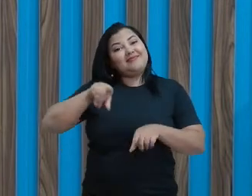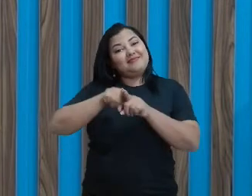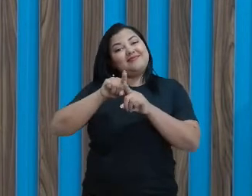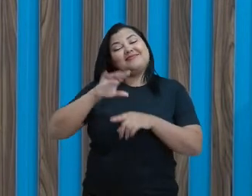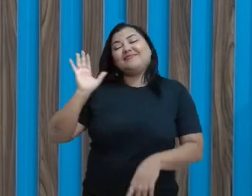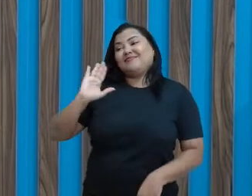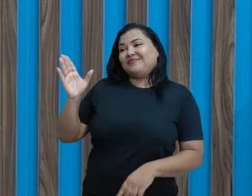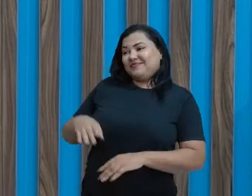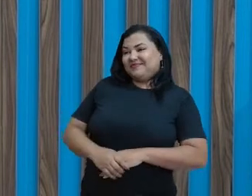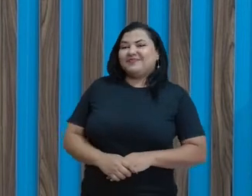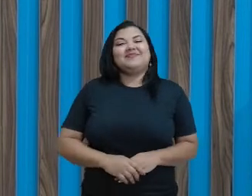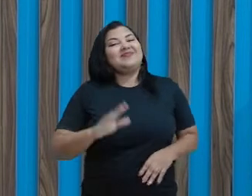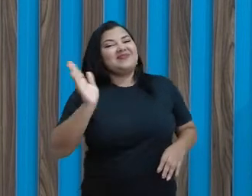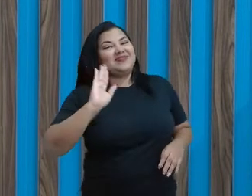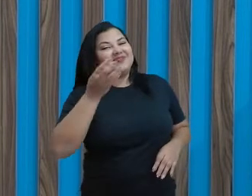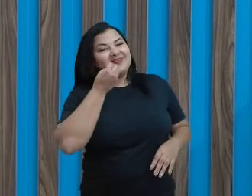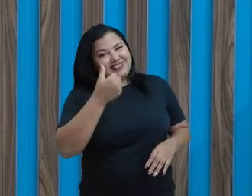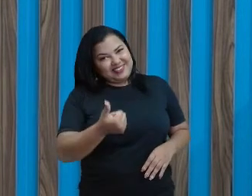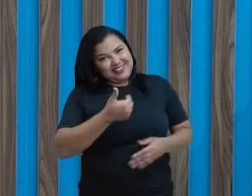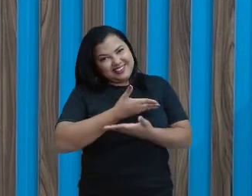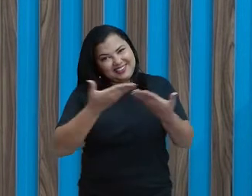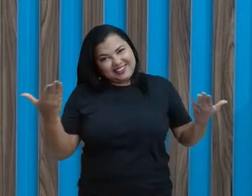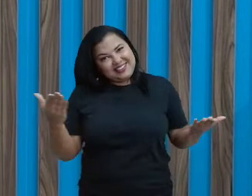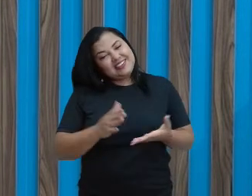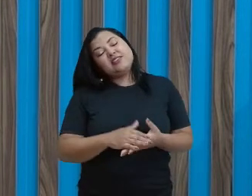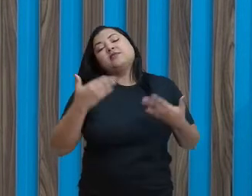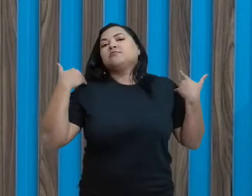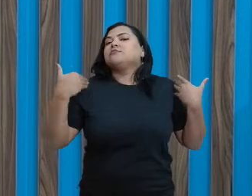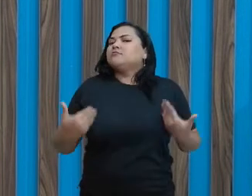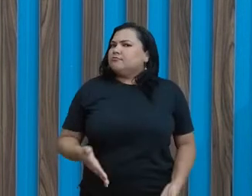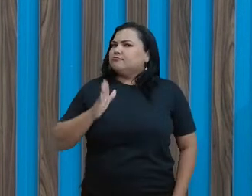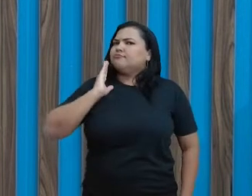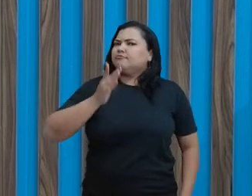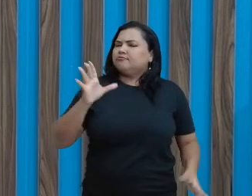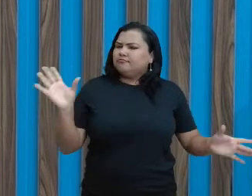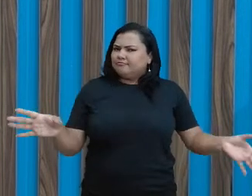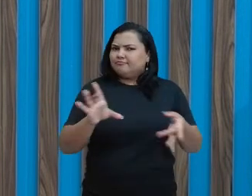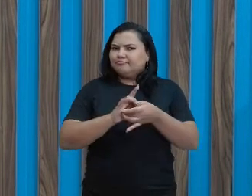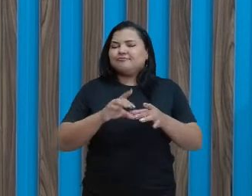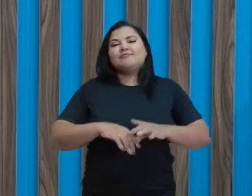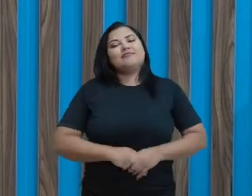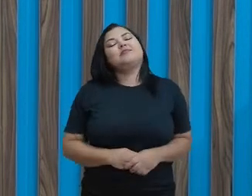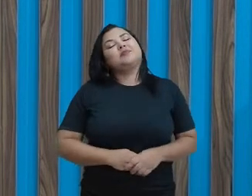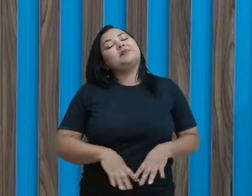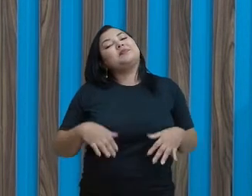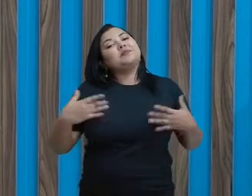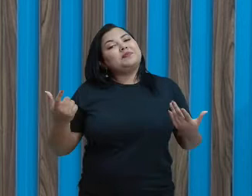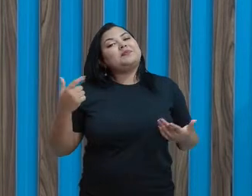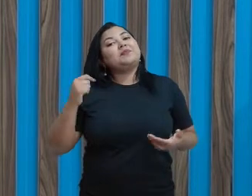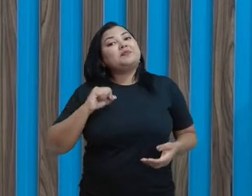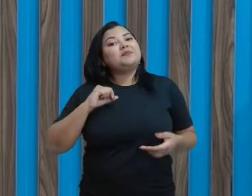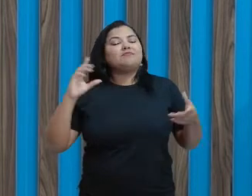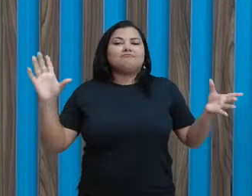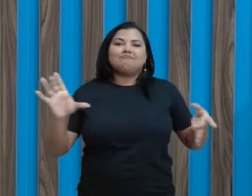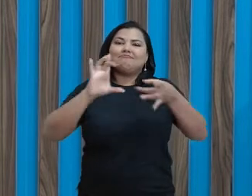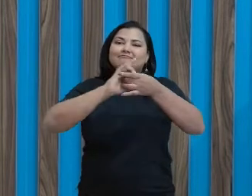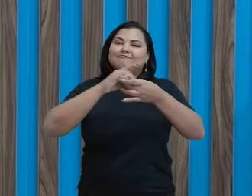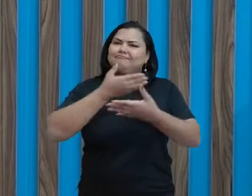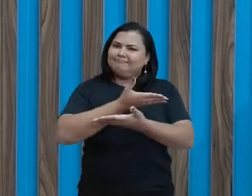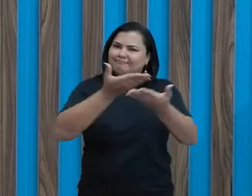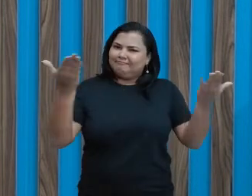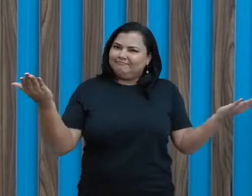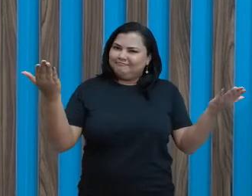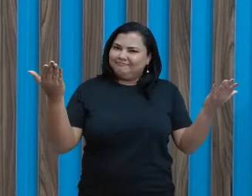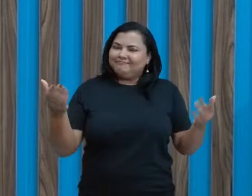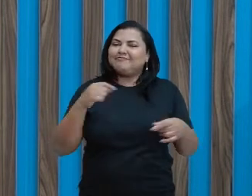ela. Oi, gente, tudo bem com vocês? Eu tô aqui já conectada. Então eu vou fazer aí a ponte, né, entre